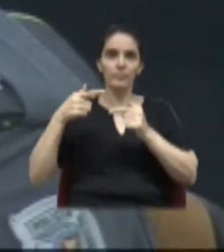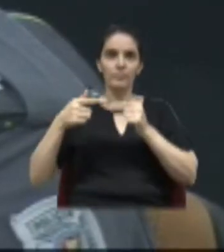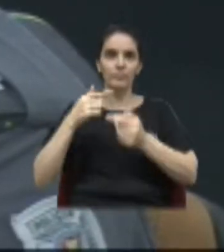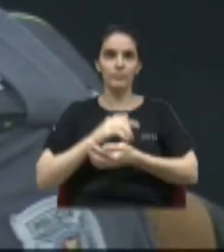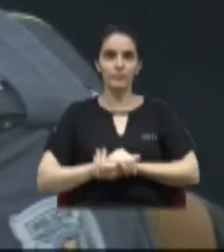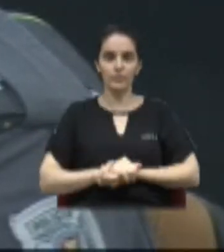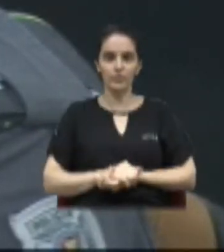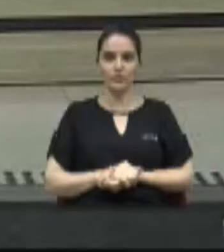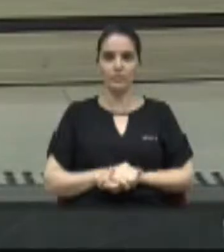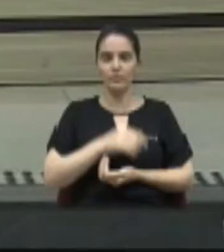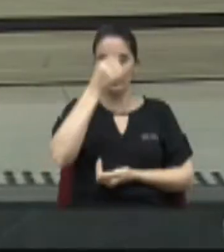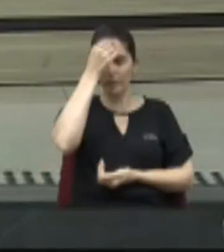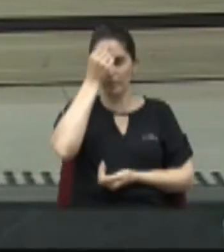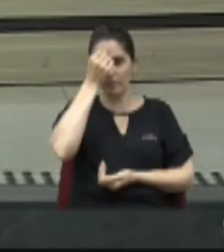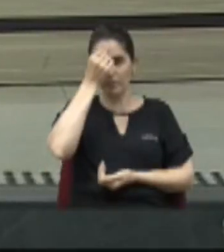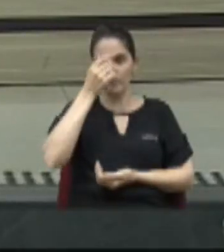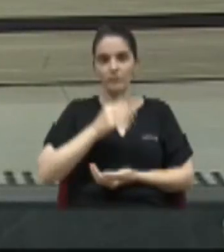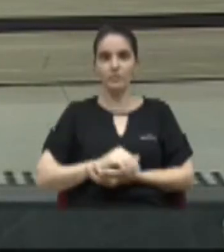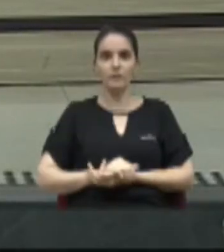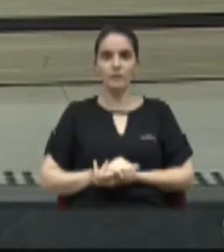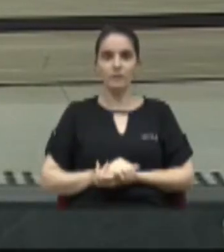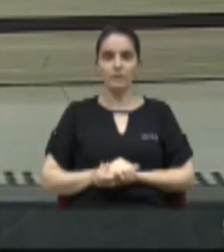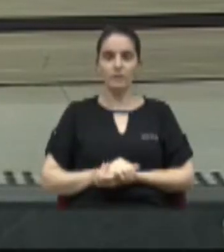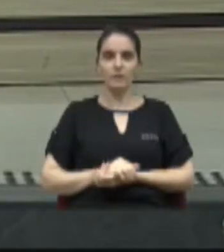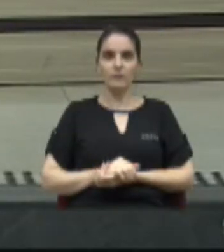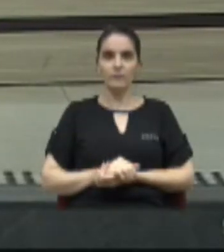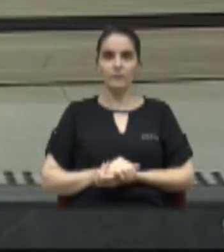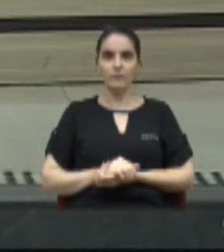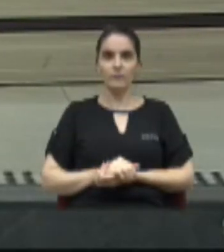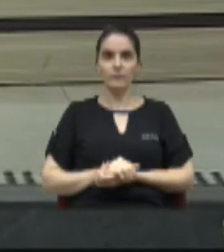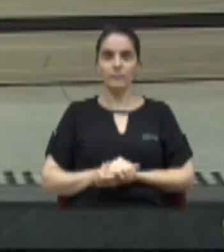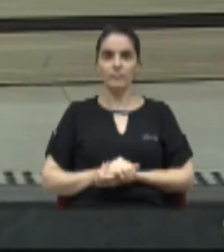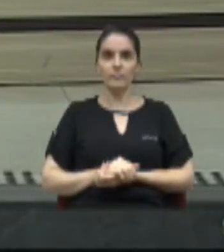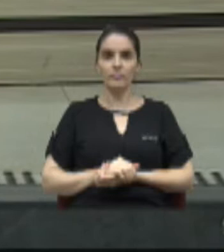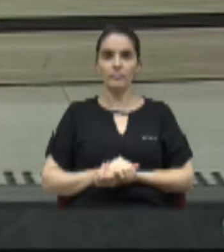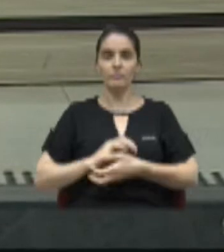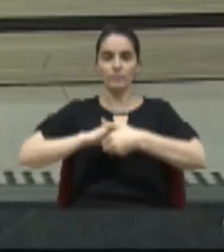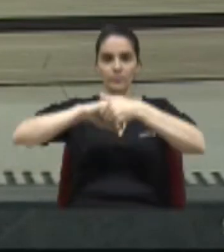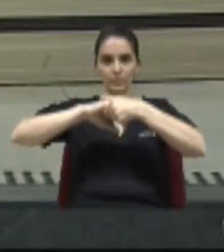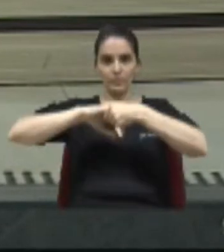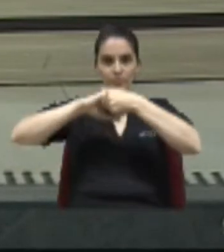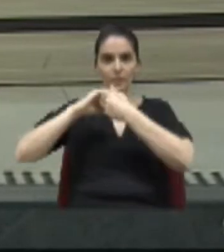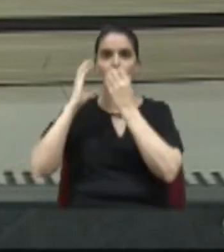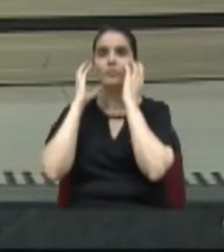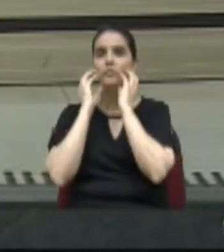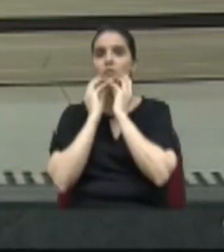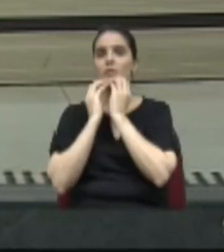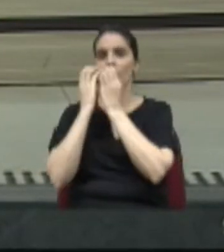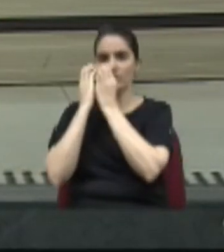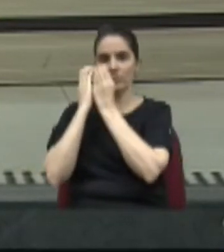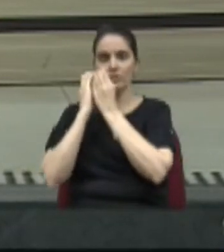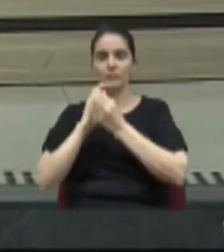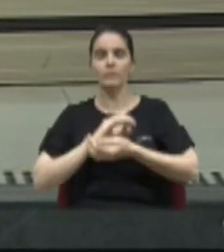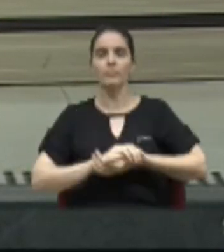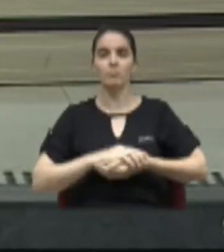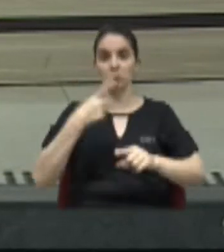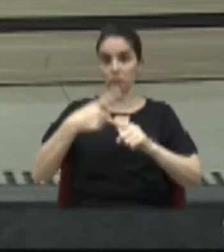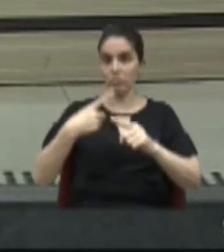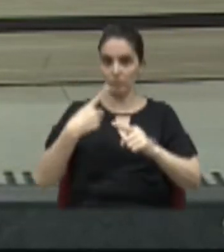gostaria, presidente. Com a palavra, vereador Rafael Camargo. Parabenizar o vereador Mir, que através